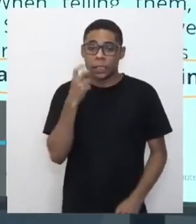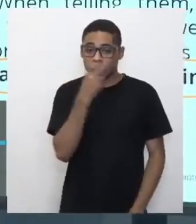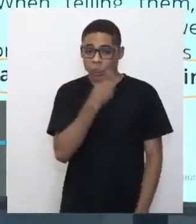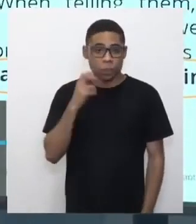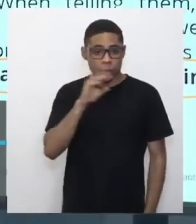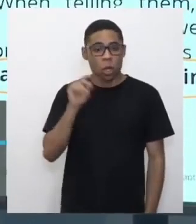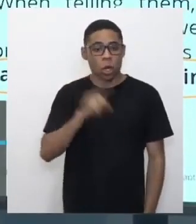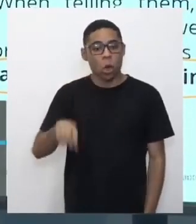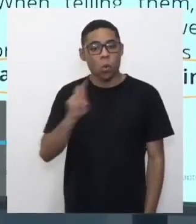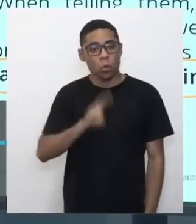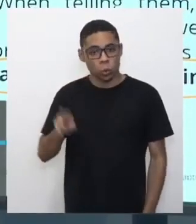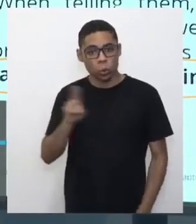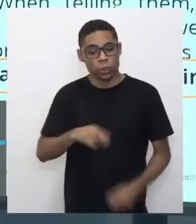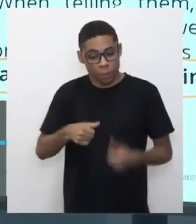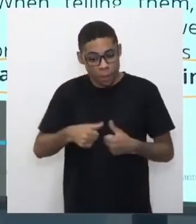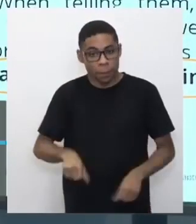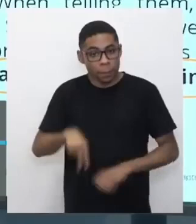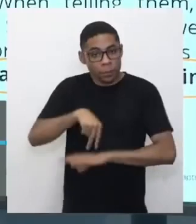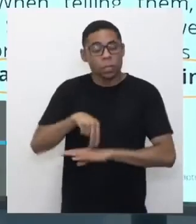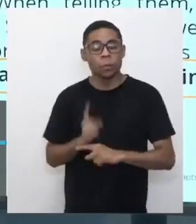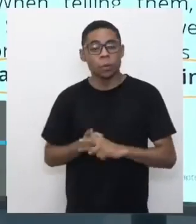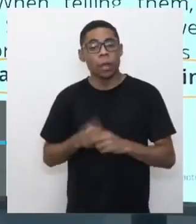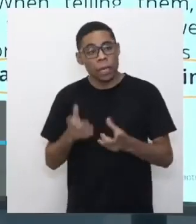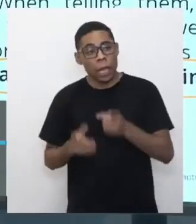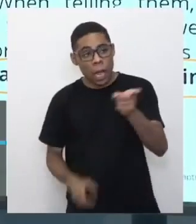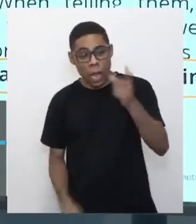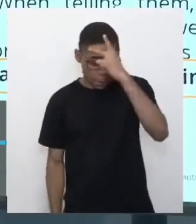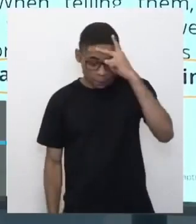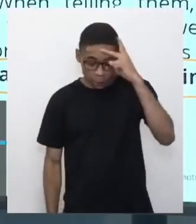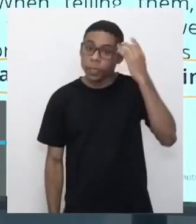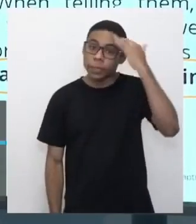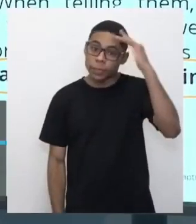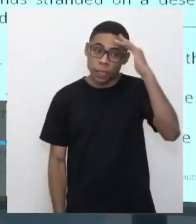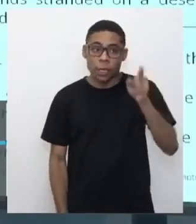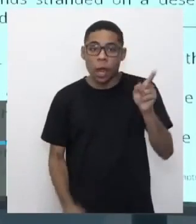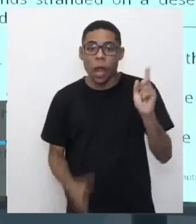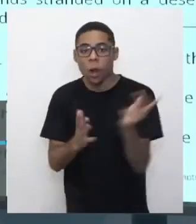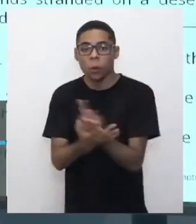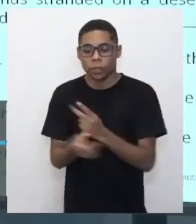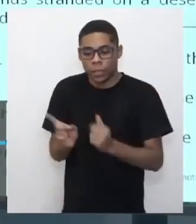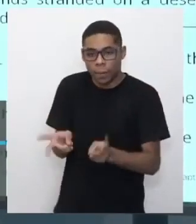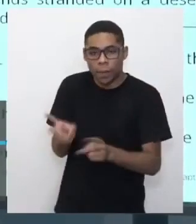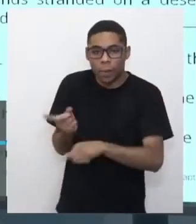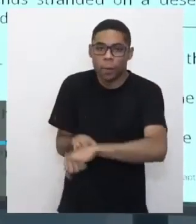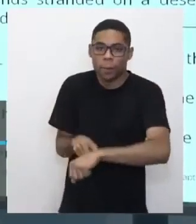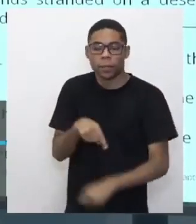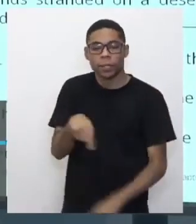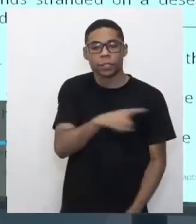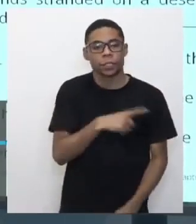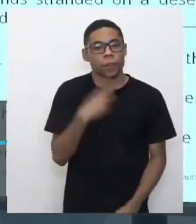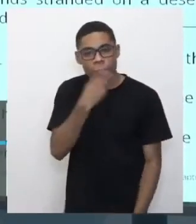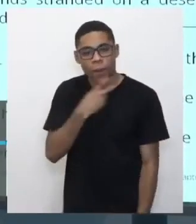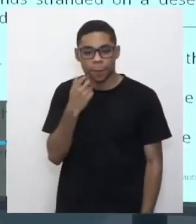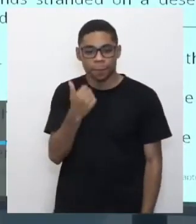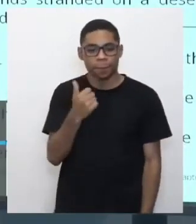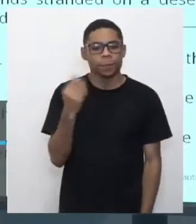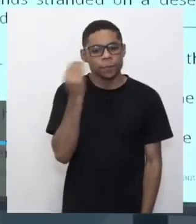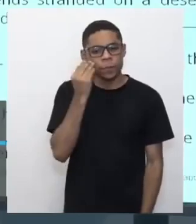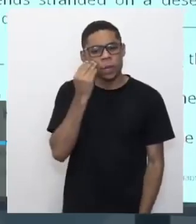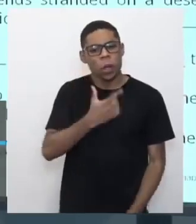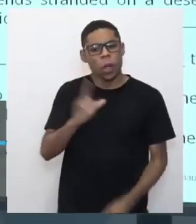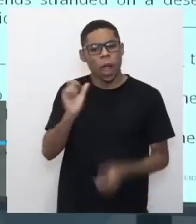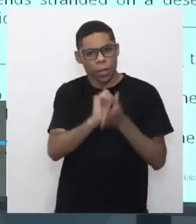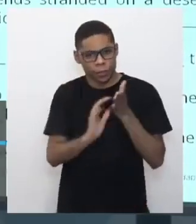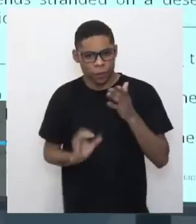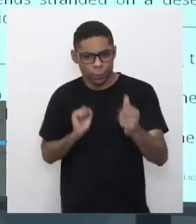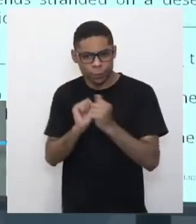usa o presente, por quê? Porque a gente quer que a pessoa entenda que aquilo está acontecendo no momento que a gente fala. Okay? Vamos tentar fazer um exercício